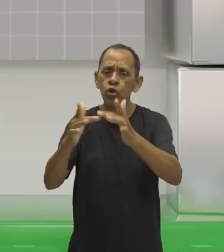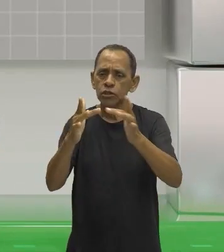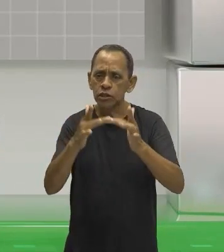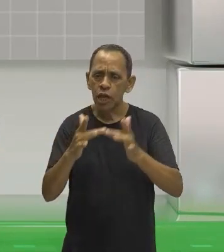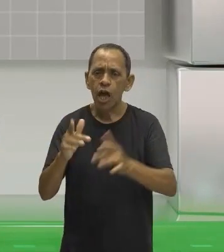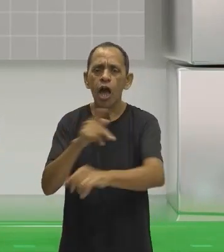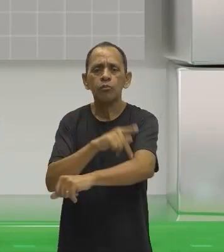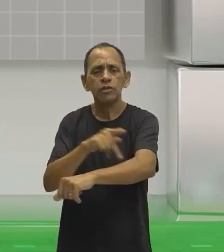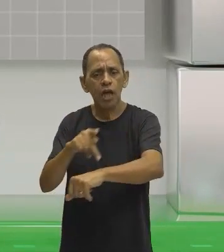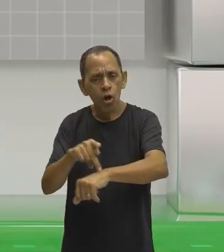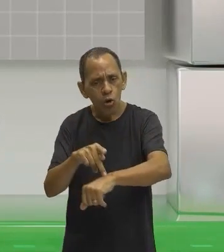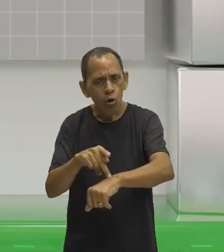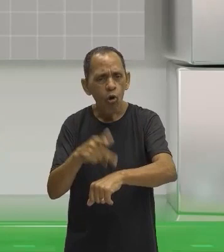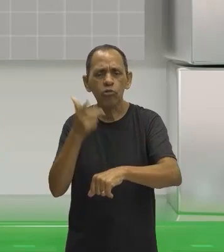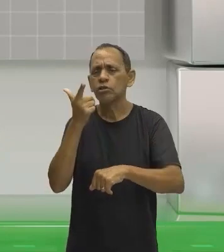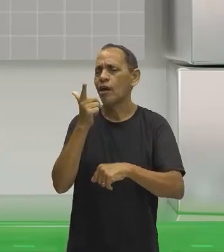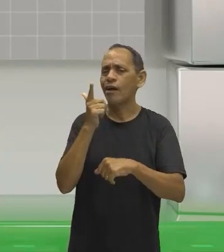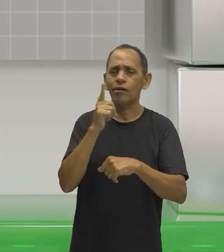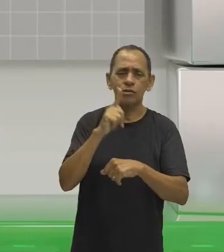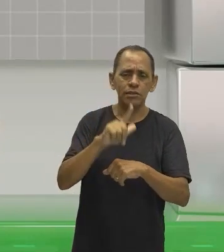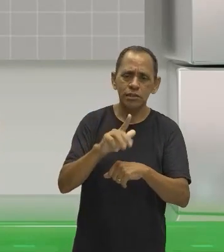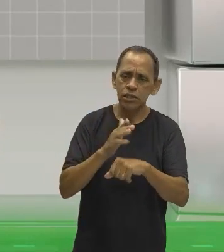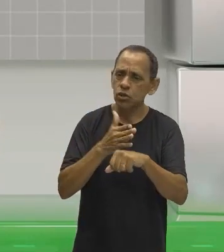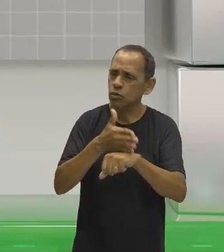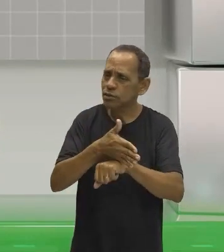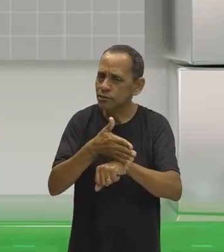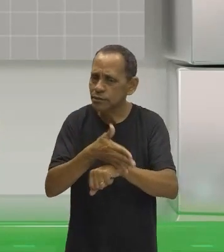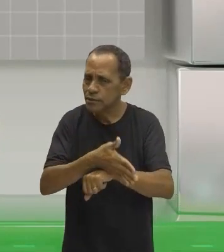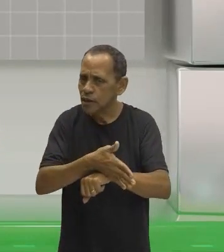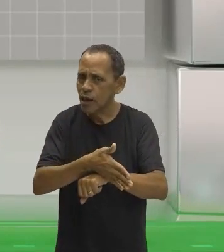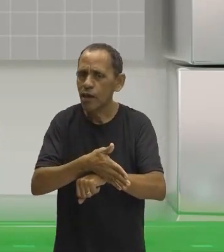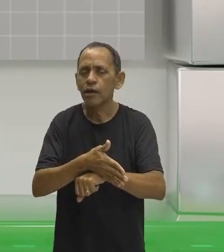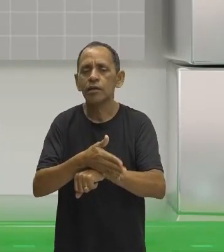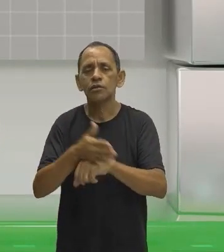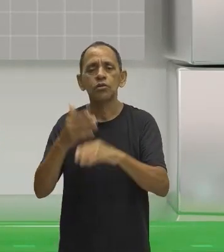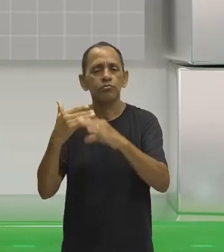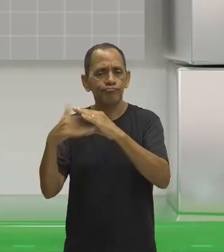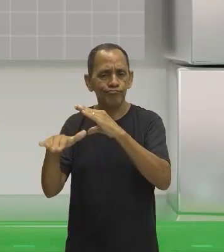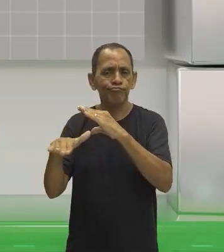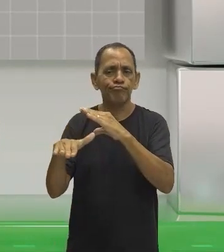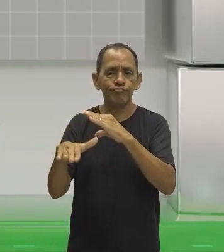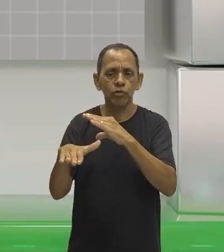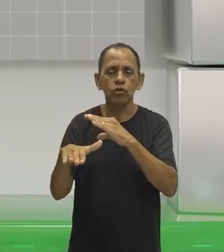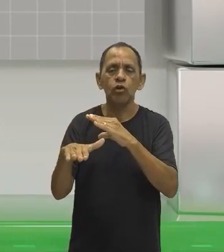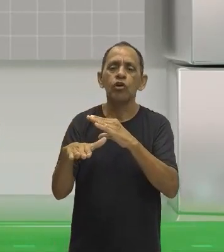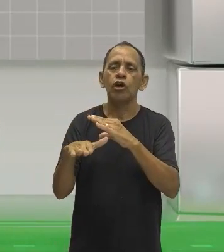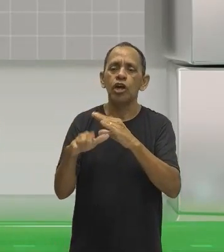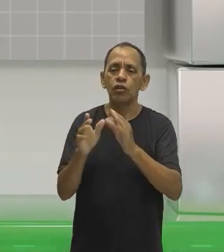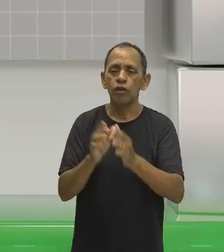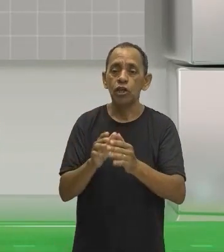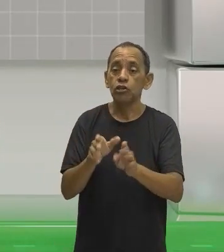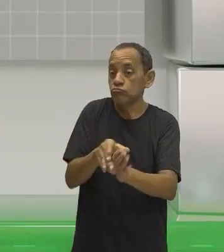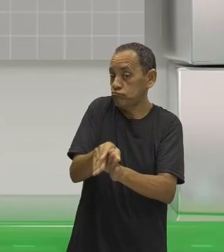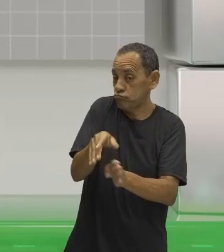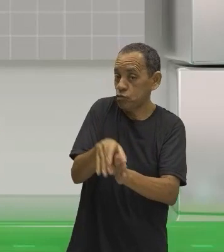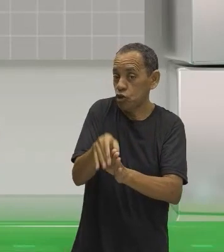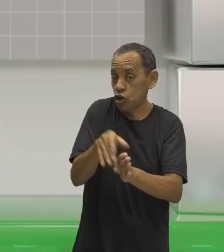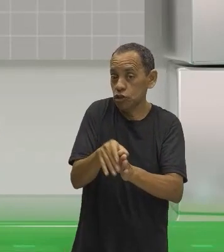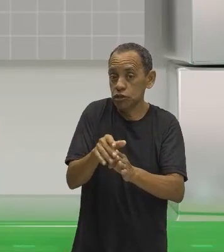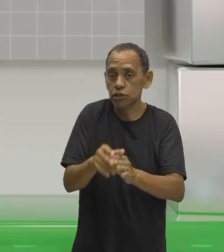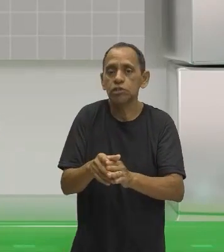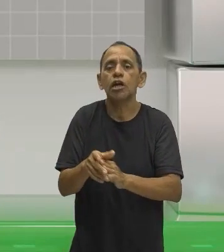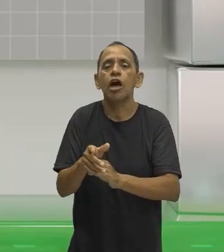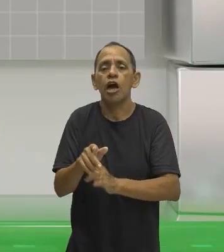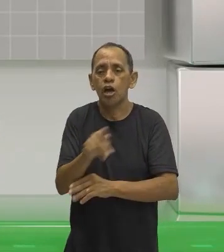conseguindo acessar esse e-mail, que ele vai lhe orientar e ele vai lhe encaminhar para o setor responsável para que o senhor consiga resolver